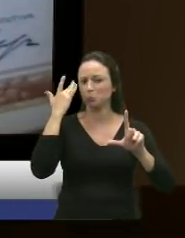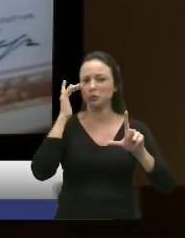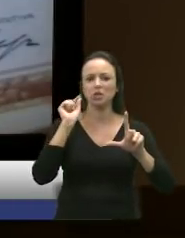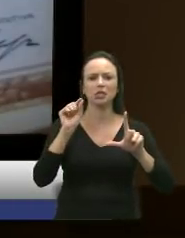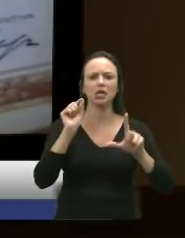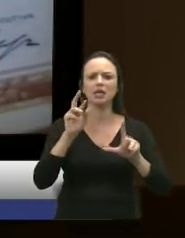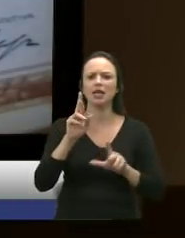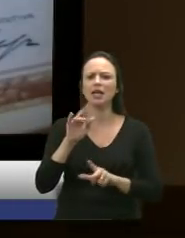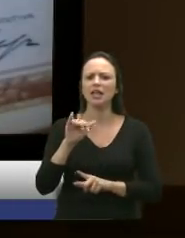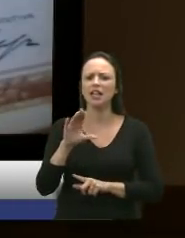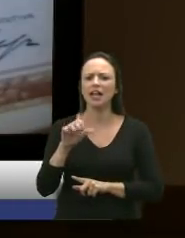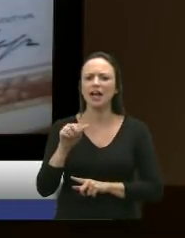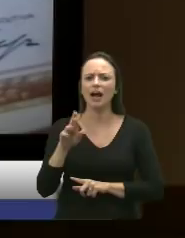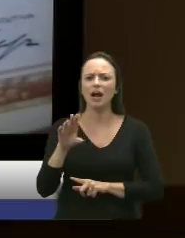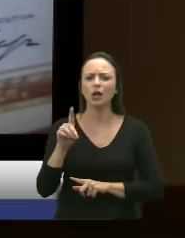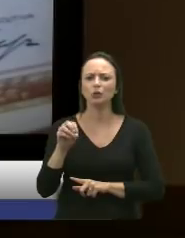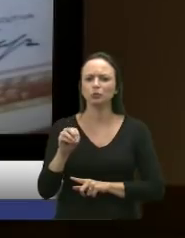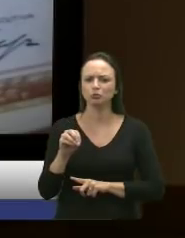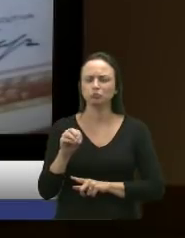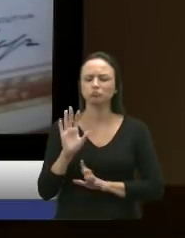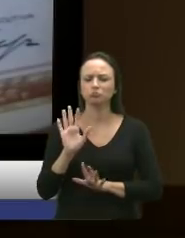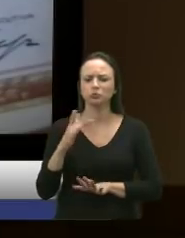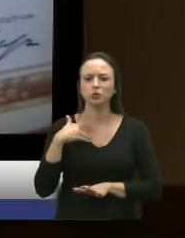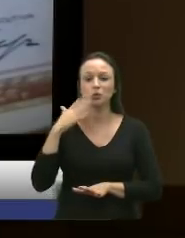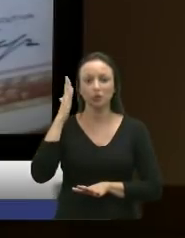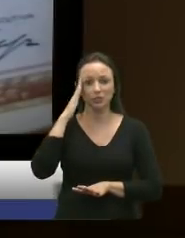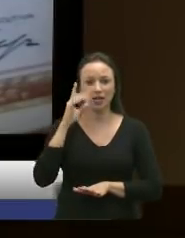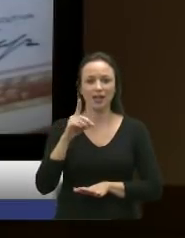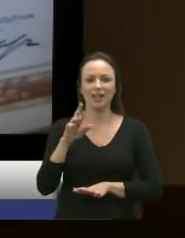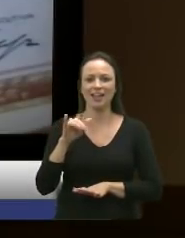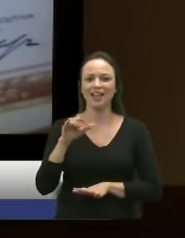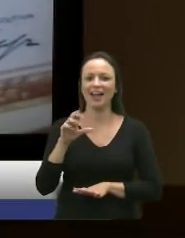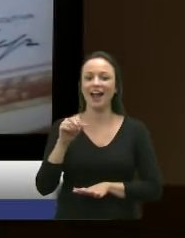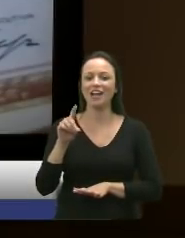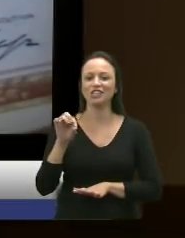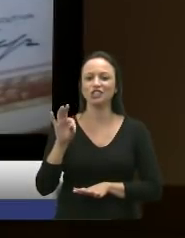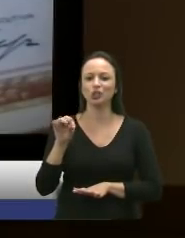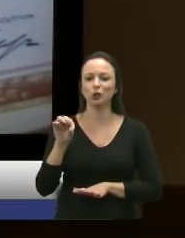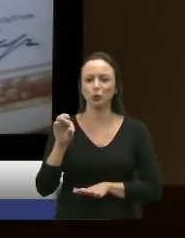garoto Ricardo. Eu só sei que o Ricardito Capote Valente